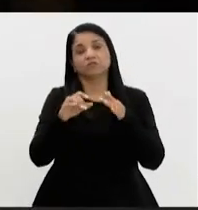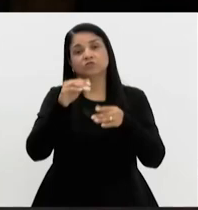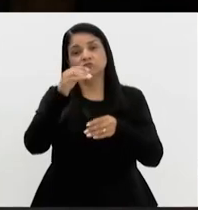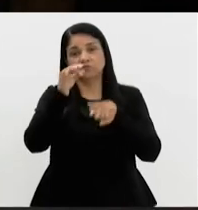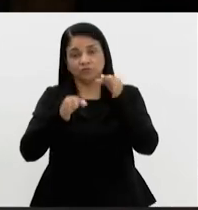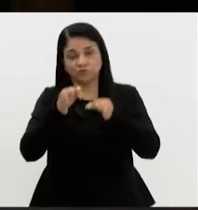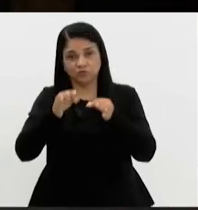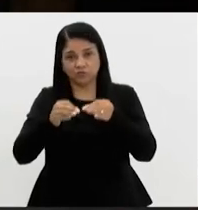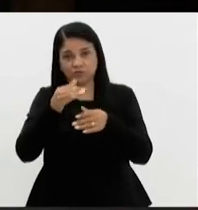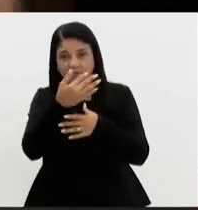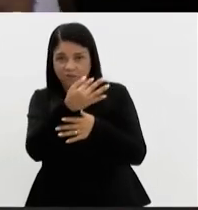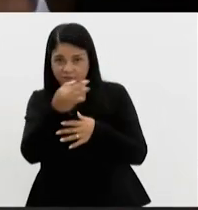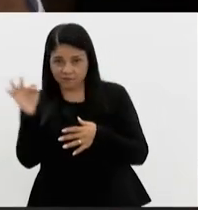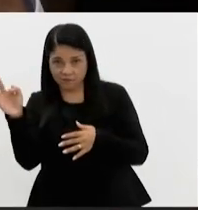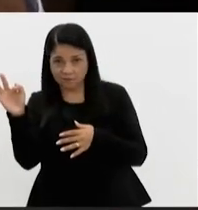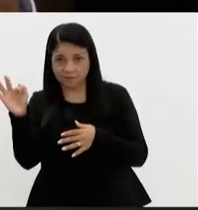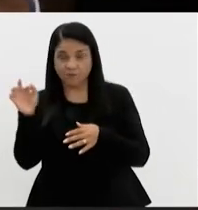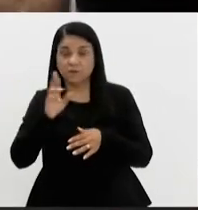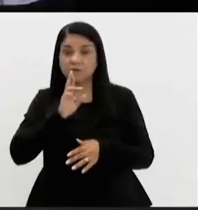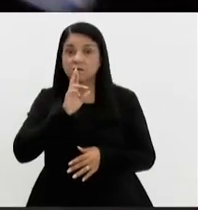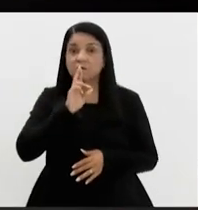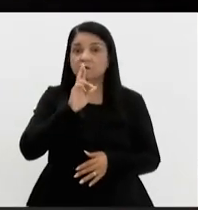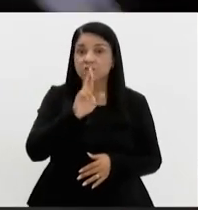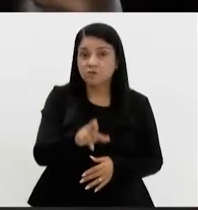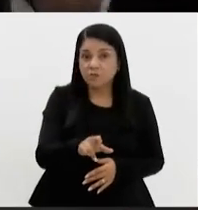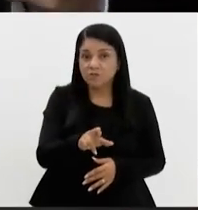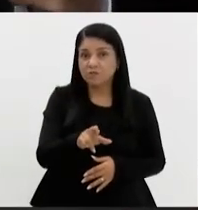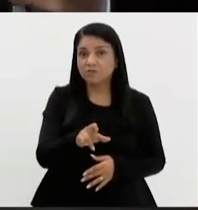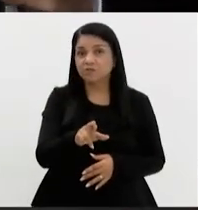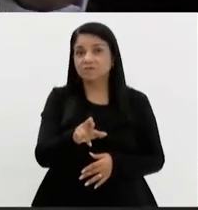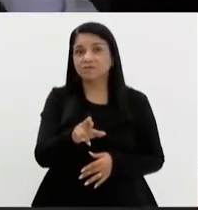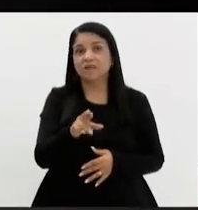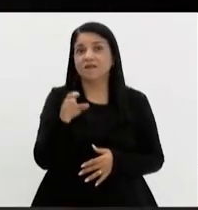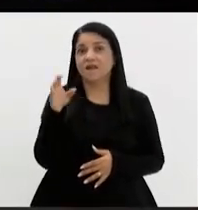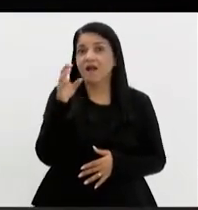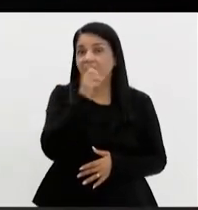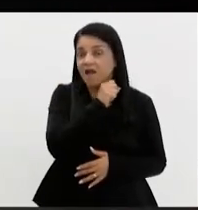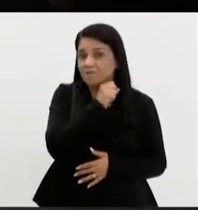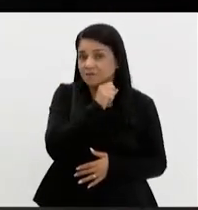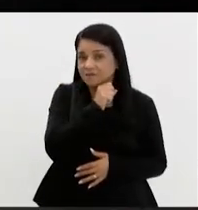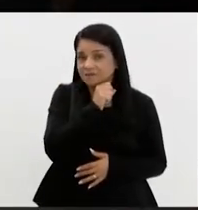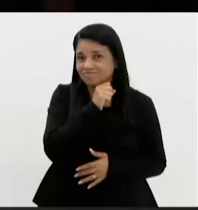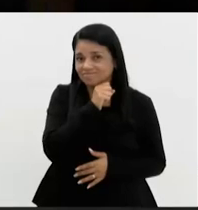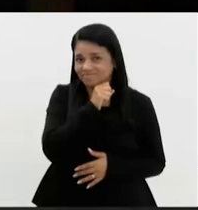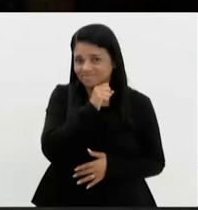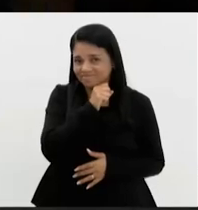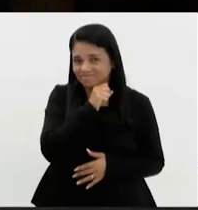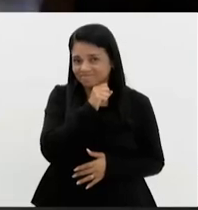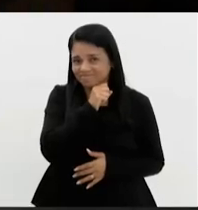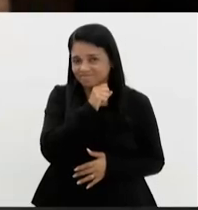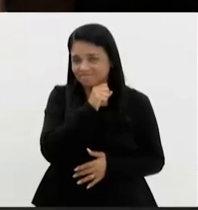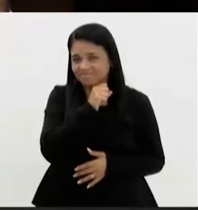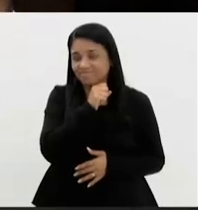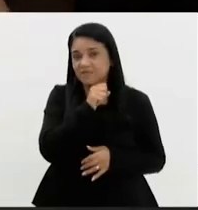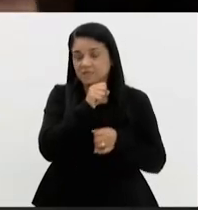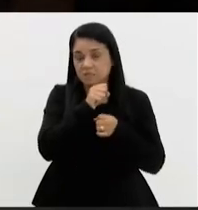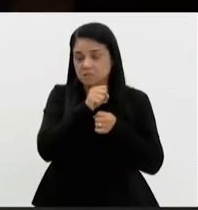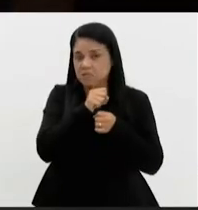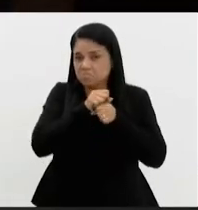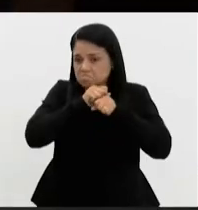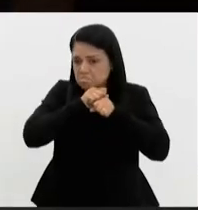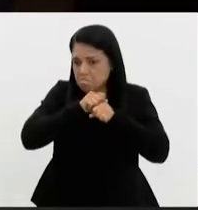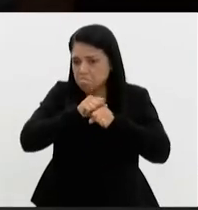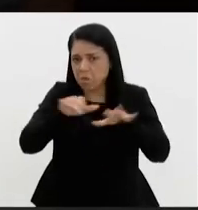esse que tem permitido uma resposta muitíssimo mais rápida e muitíssimo mais Ampla